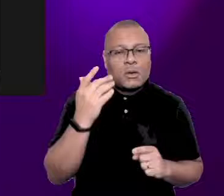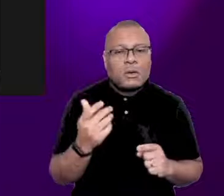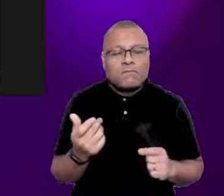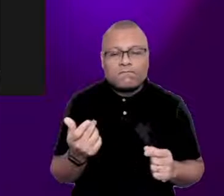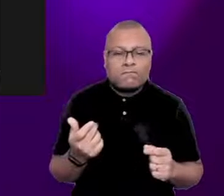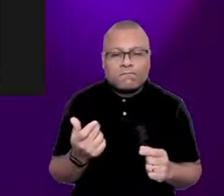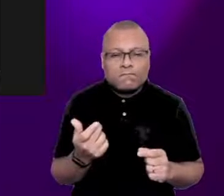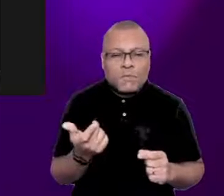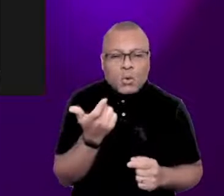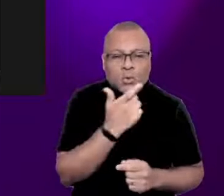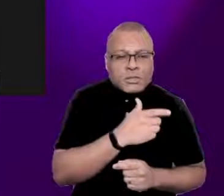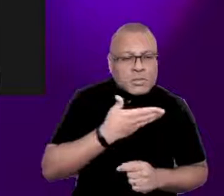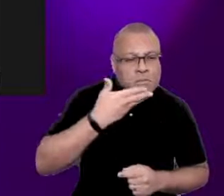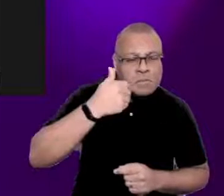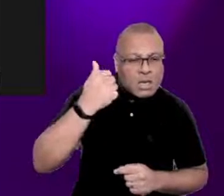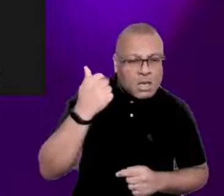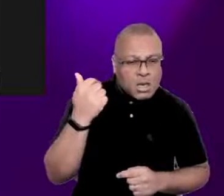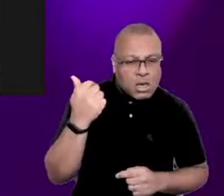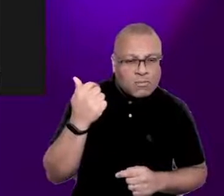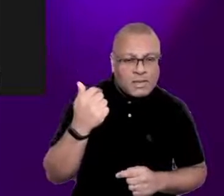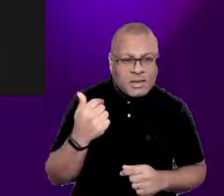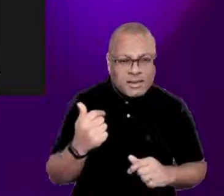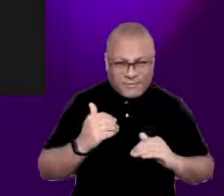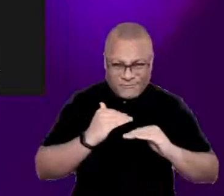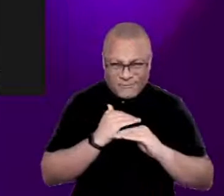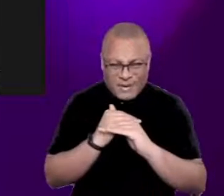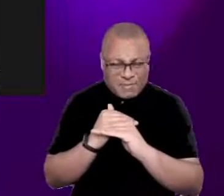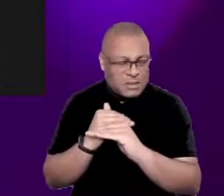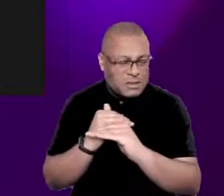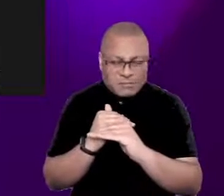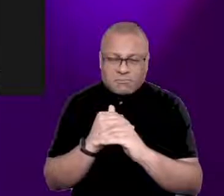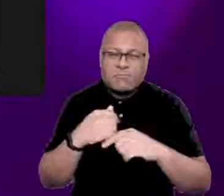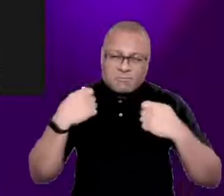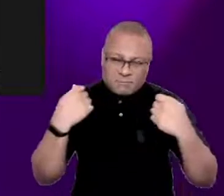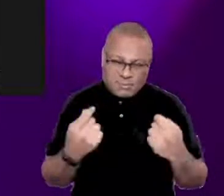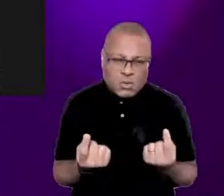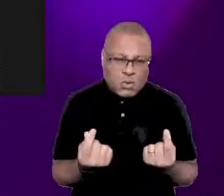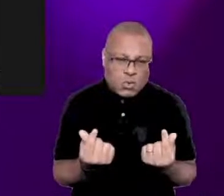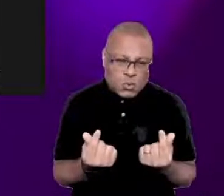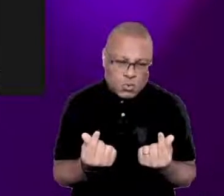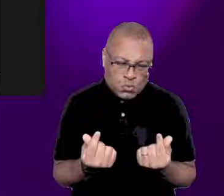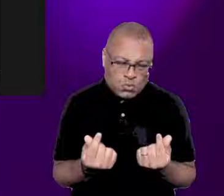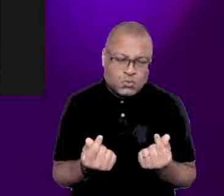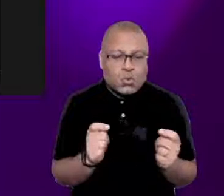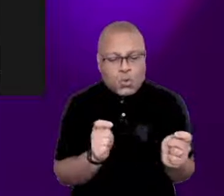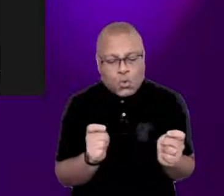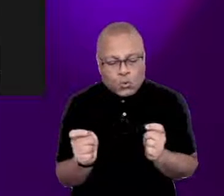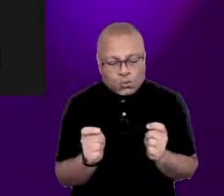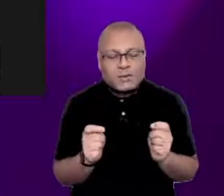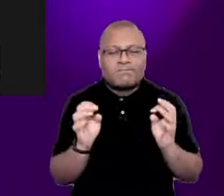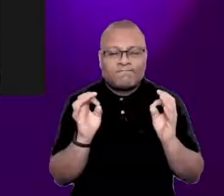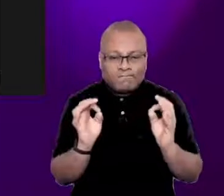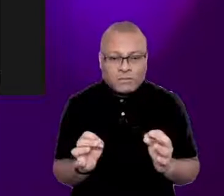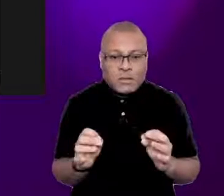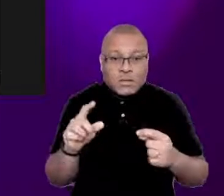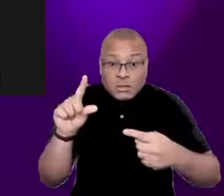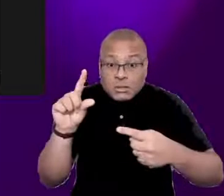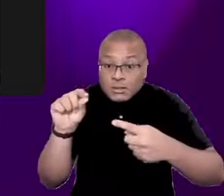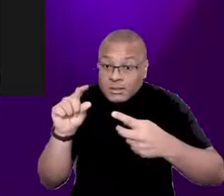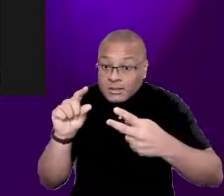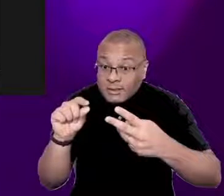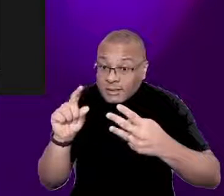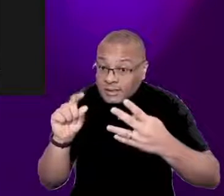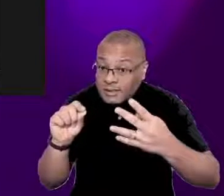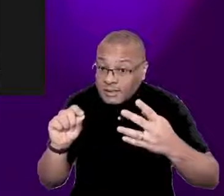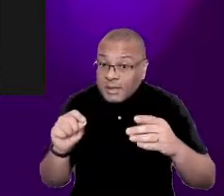ser efetivo não é sustentável, eu preciso ser custo efetivo, eu preciso realmente selecionar